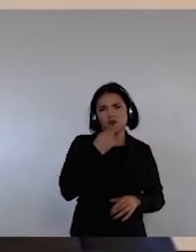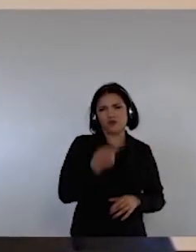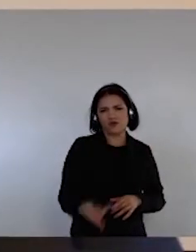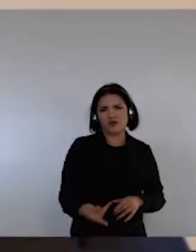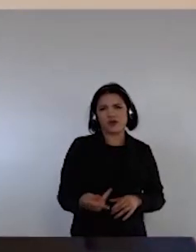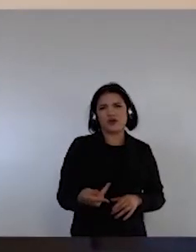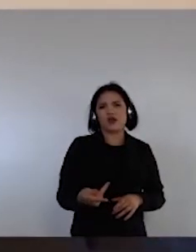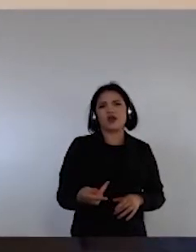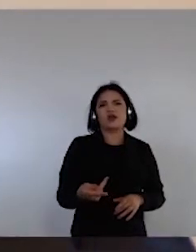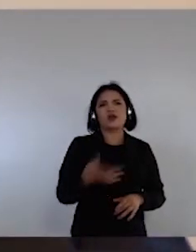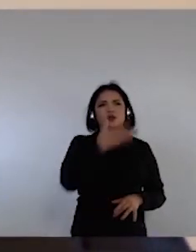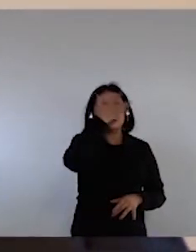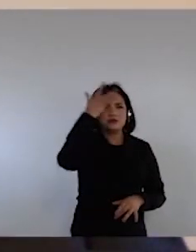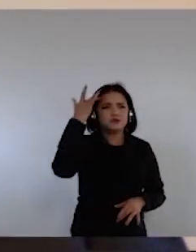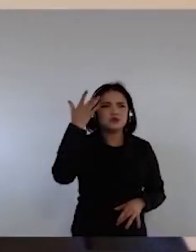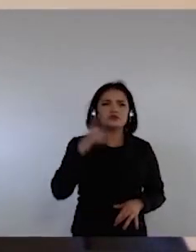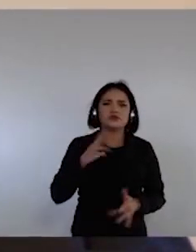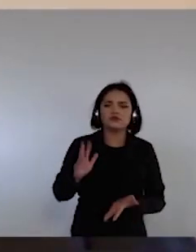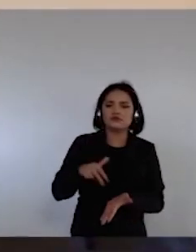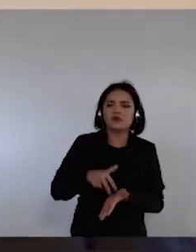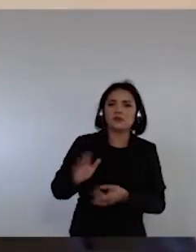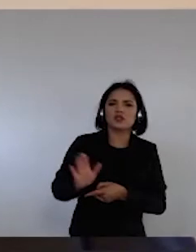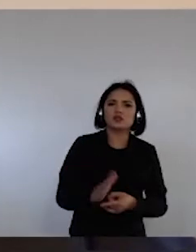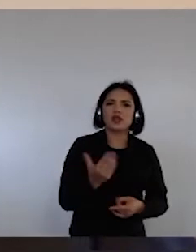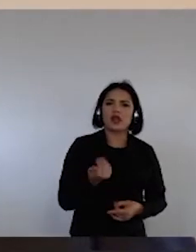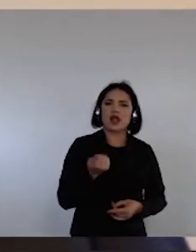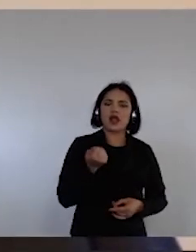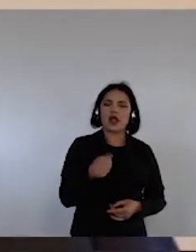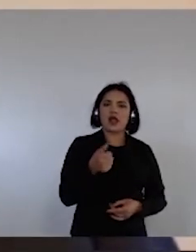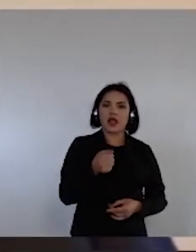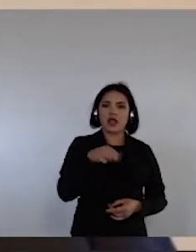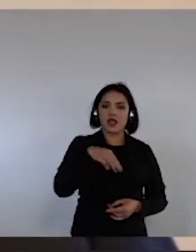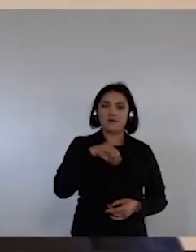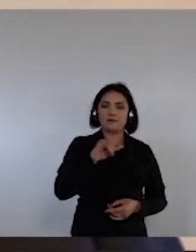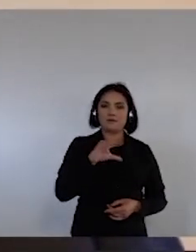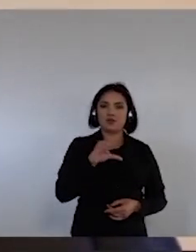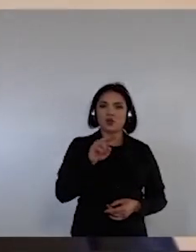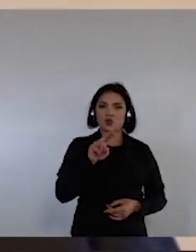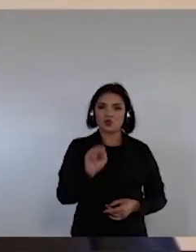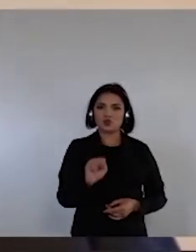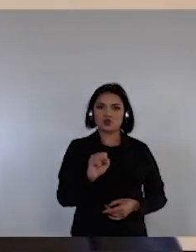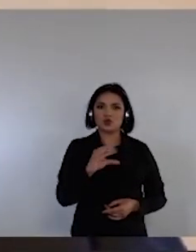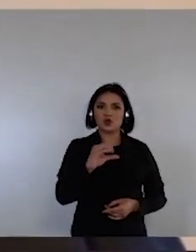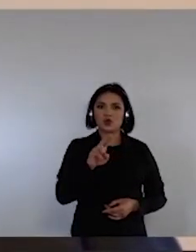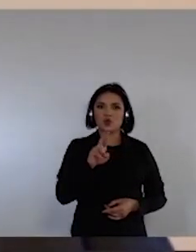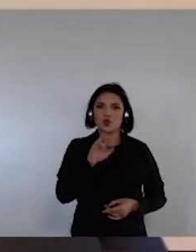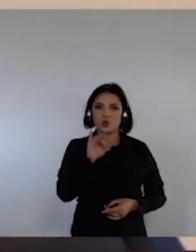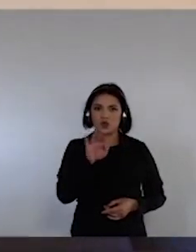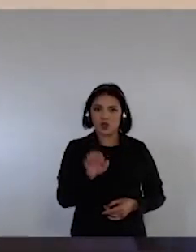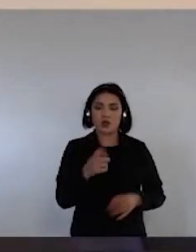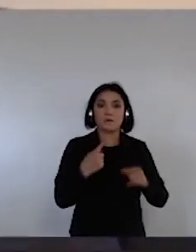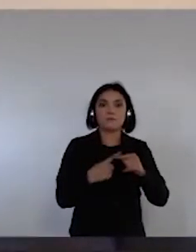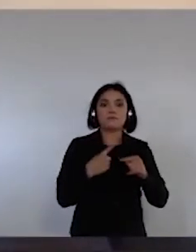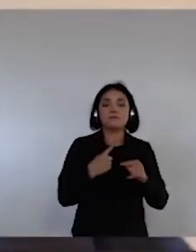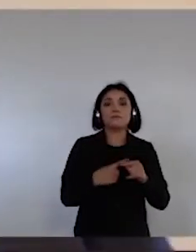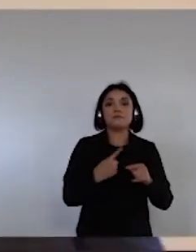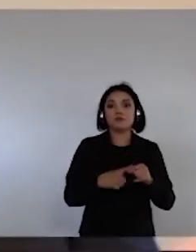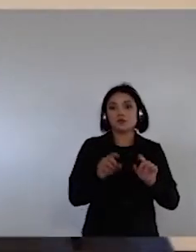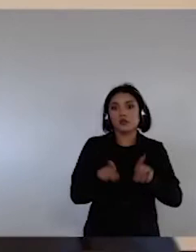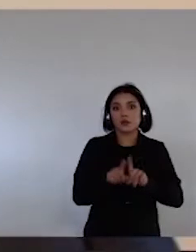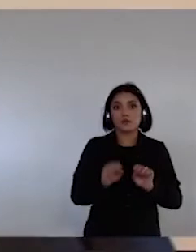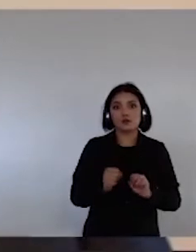se observe a regra geral de julgamento colegiado, com as exceções estrita